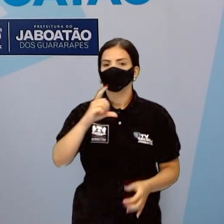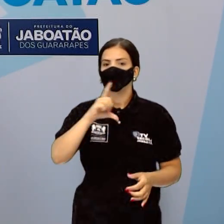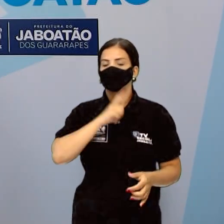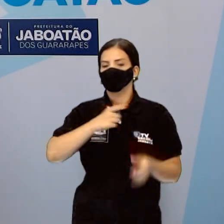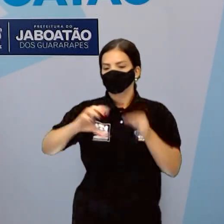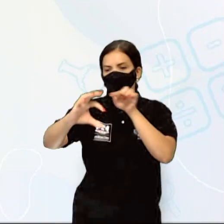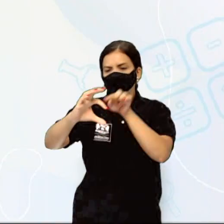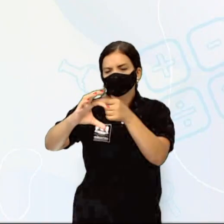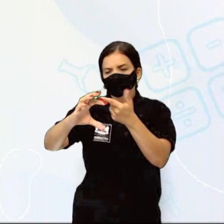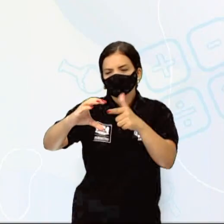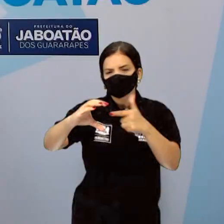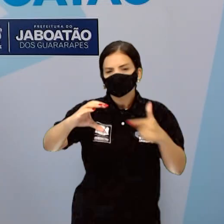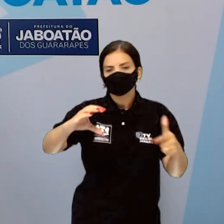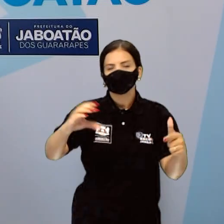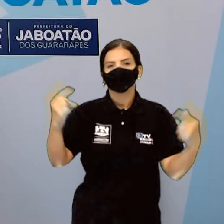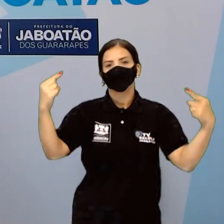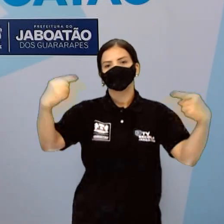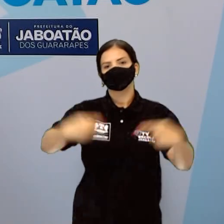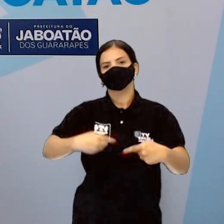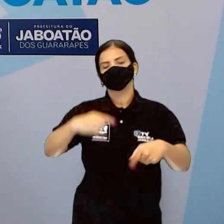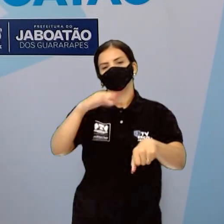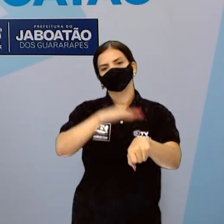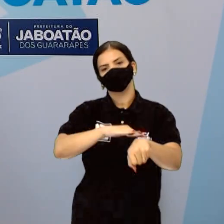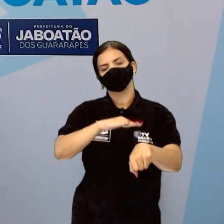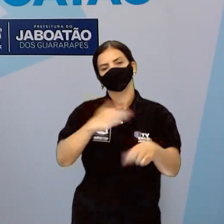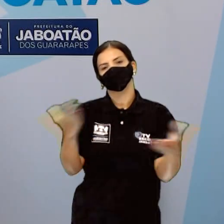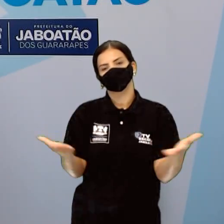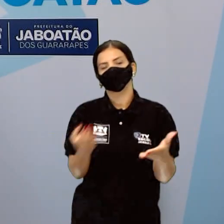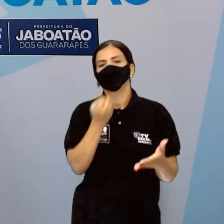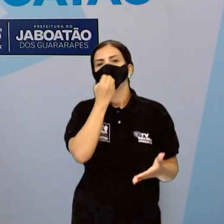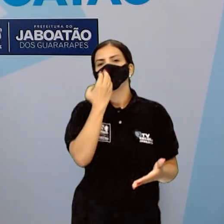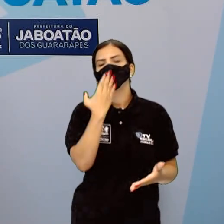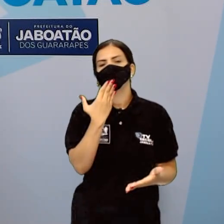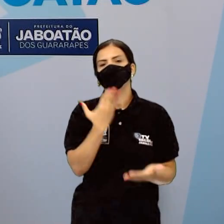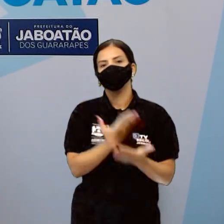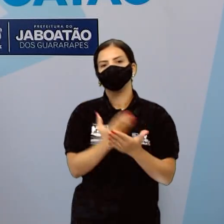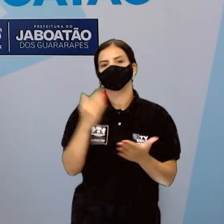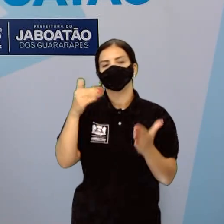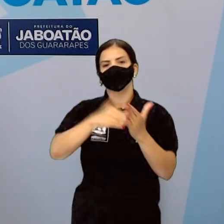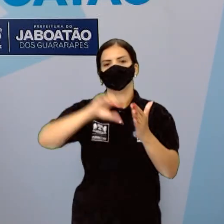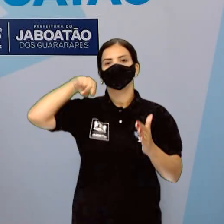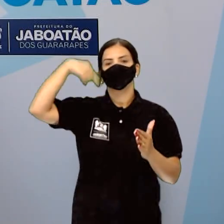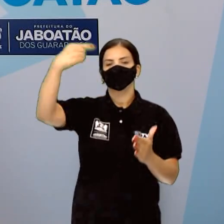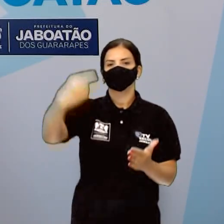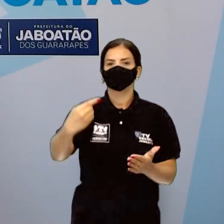de hoje, ok? Então é isso, pessoal. Bom estudo e até a próxima aula.